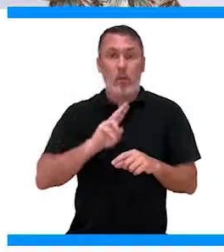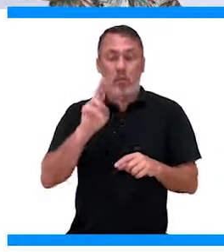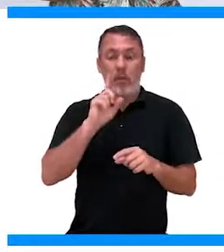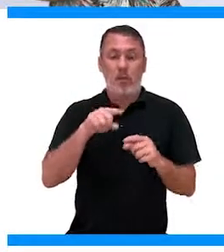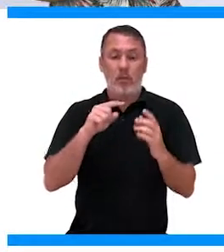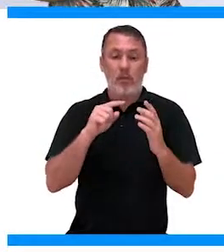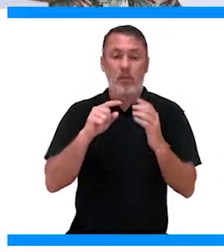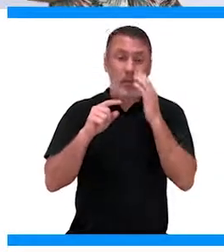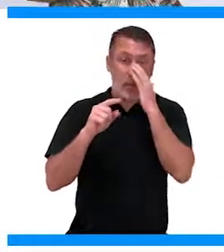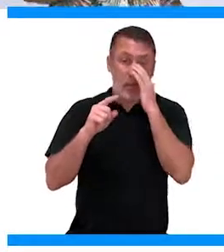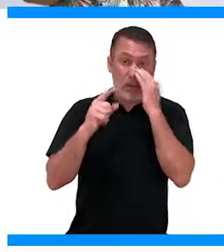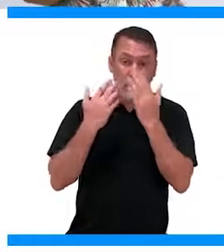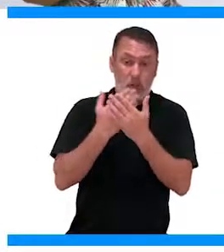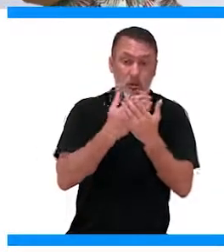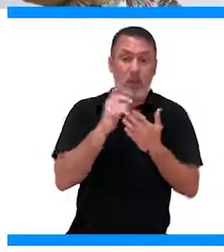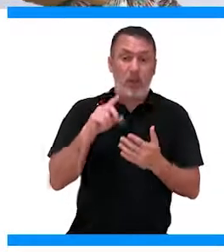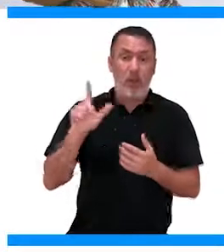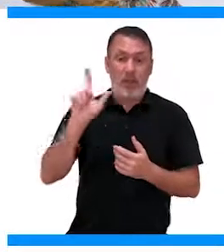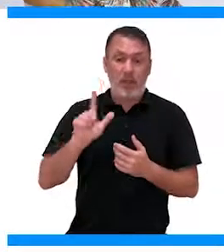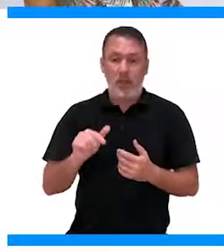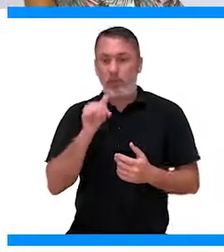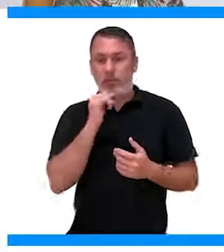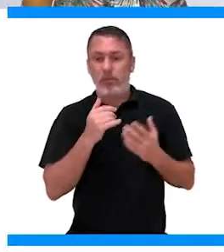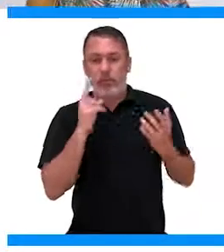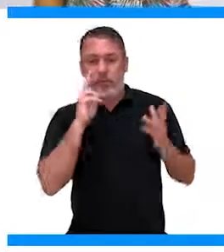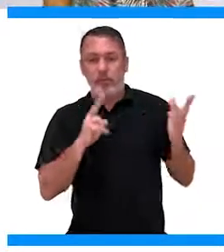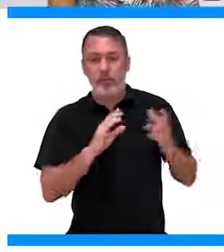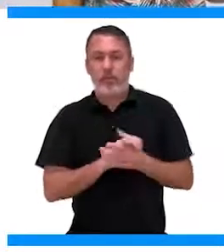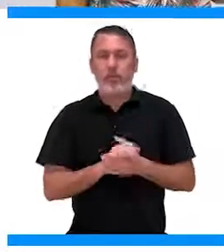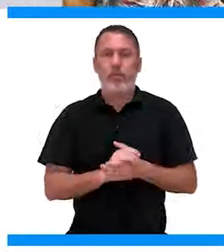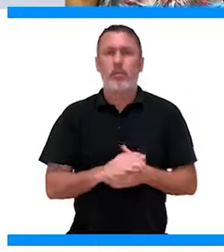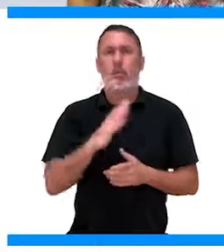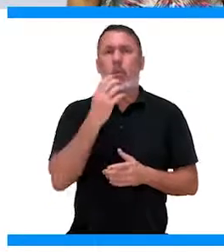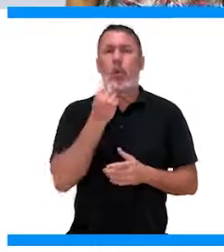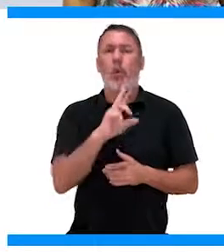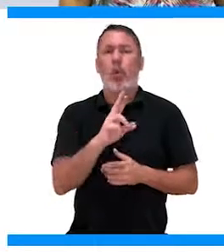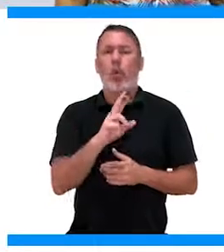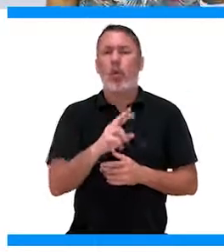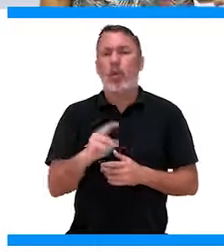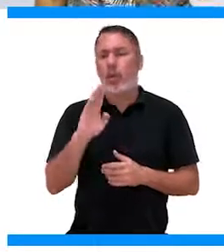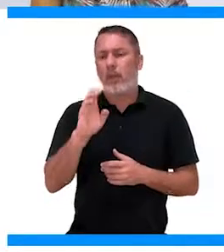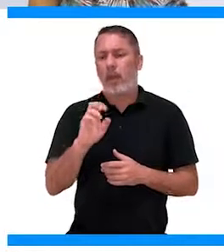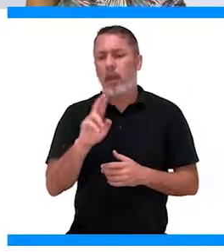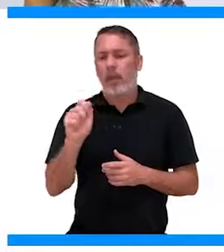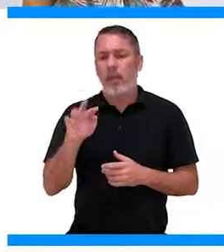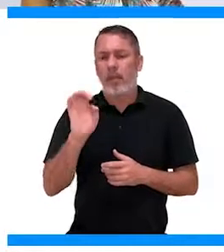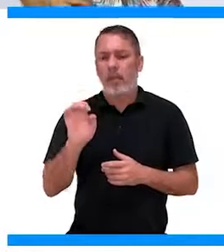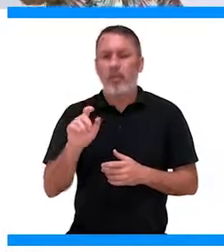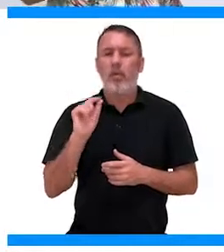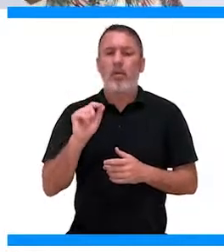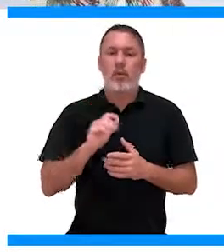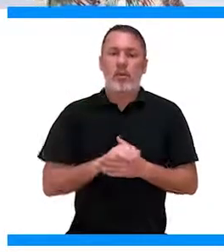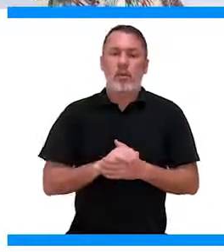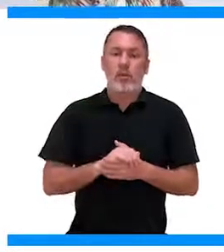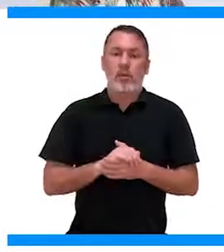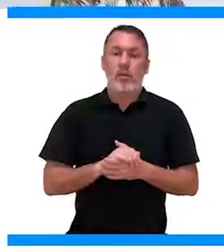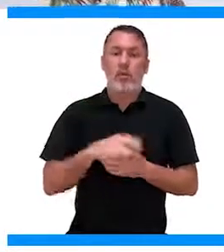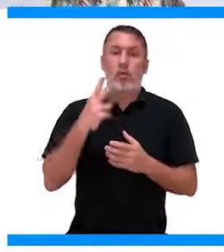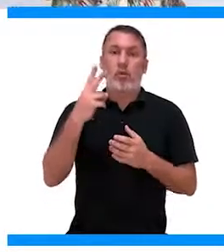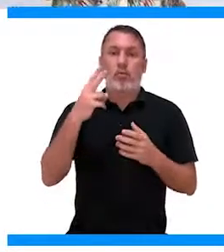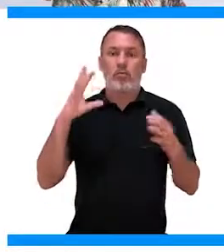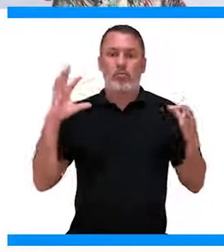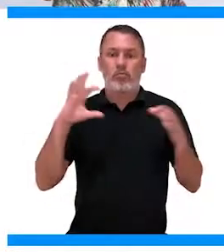muito utilizada em uma escola literária, né? Então, por exemplo, cor berrante é uma visão mais audição. Eu tenho